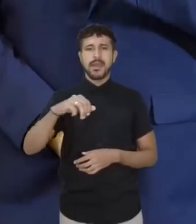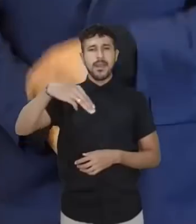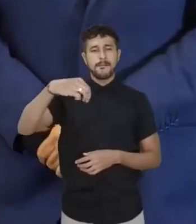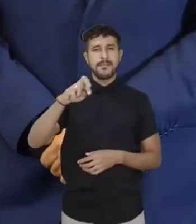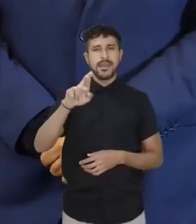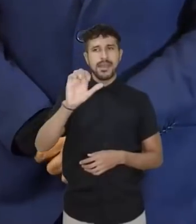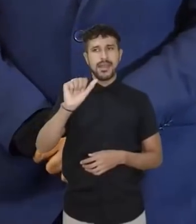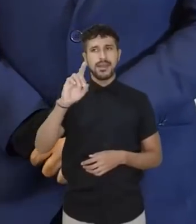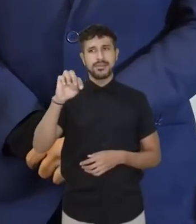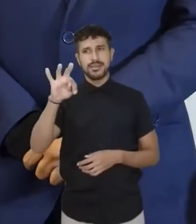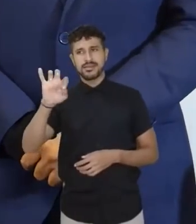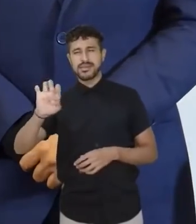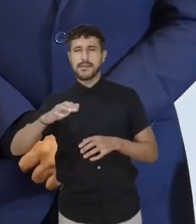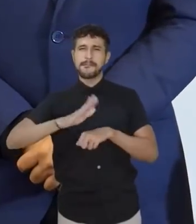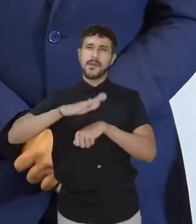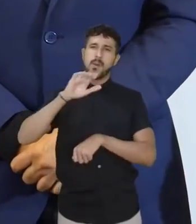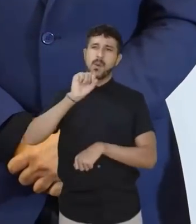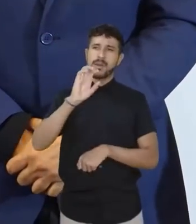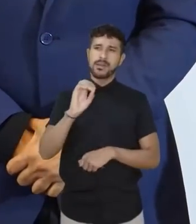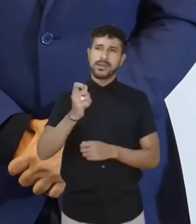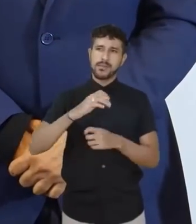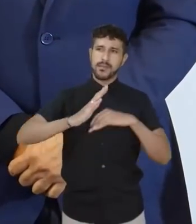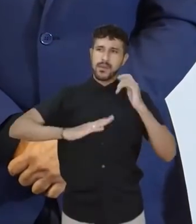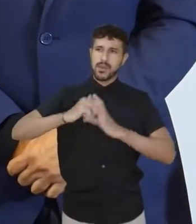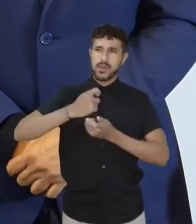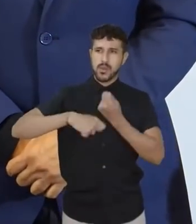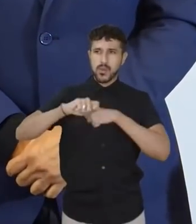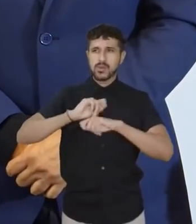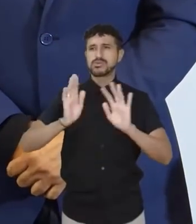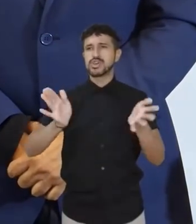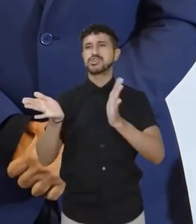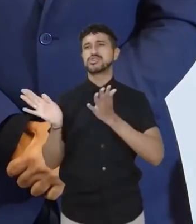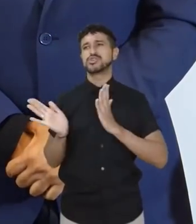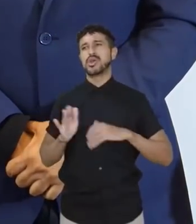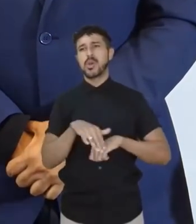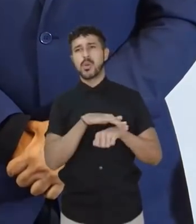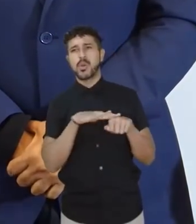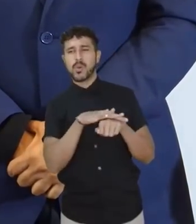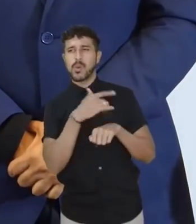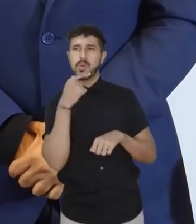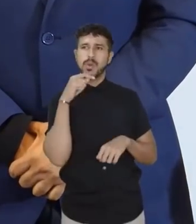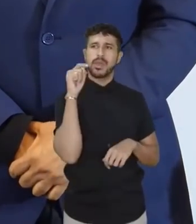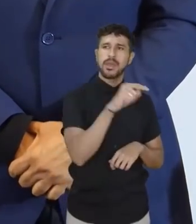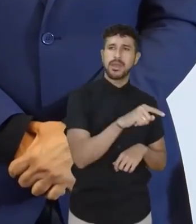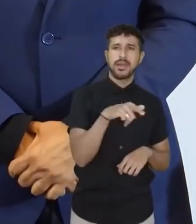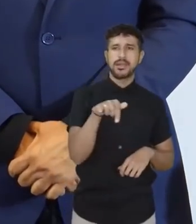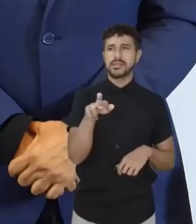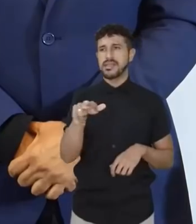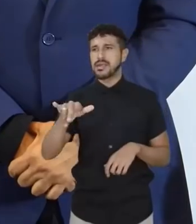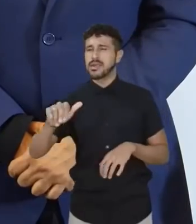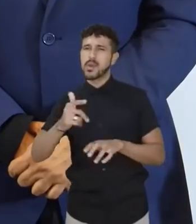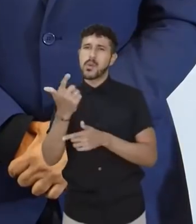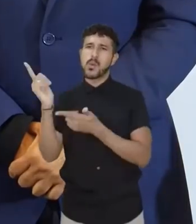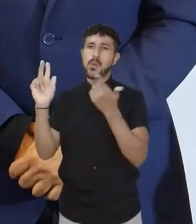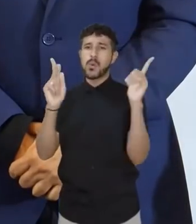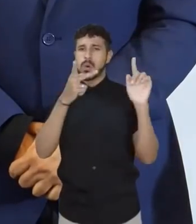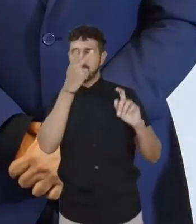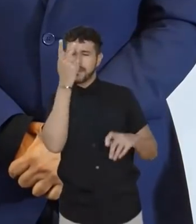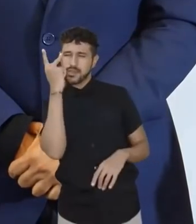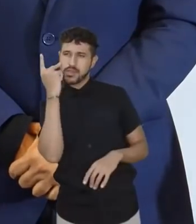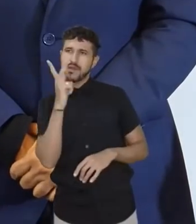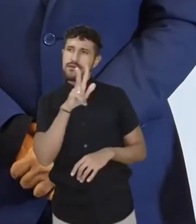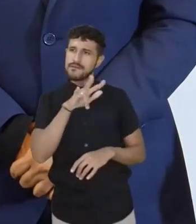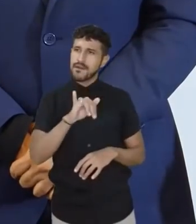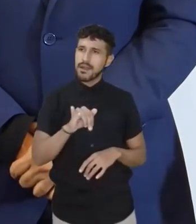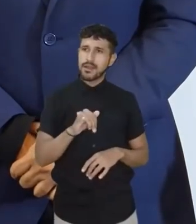de 80 economistas, é bem possível que já tenham conversado com ele, com André Lara Rezende, com outros nomes, eu acho que até o